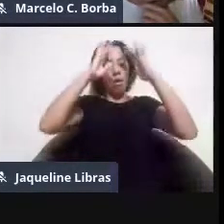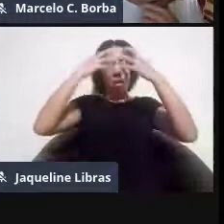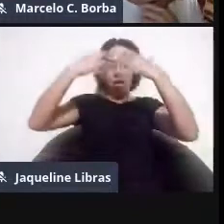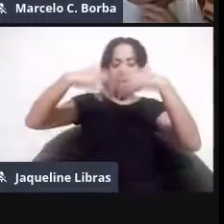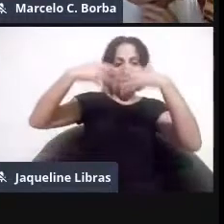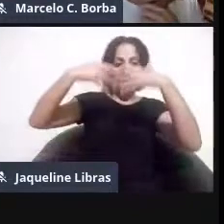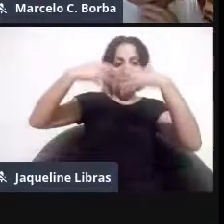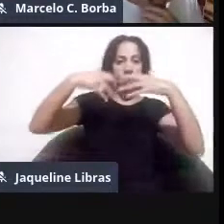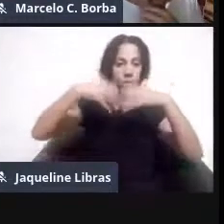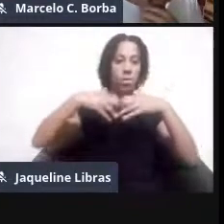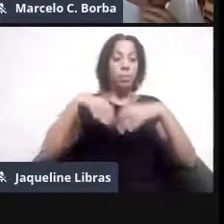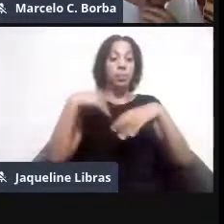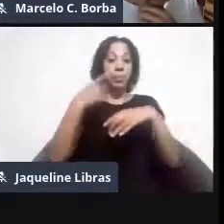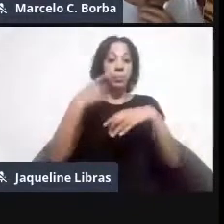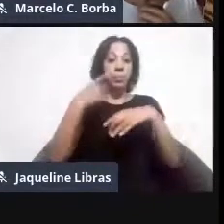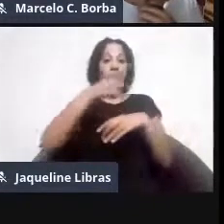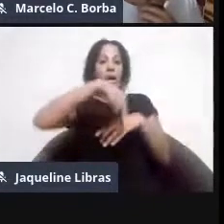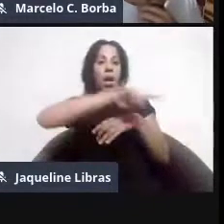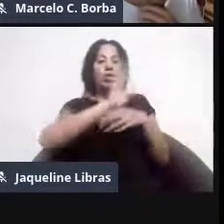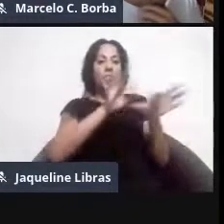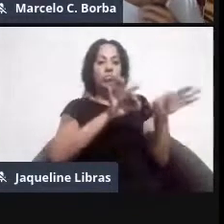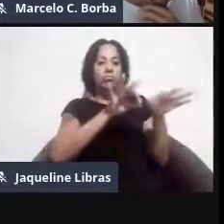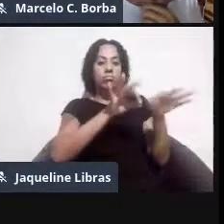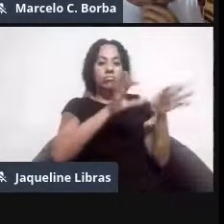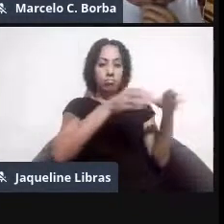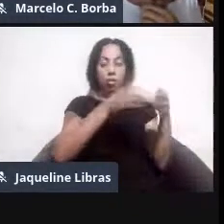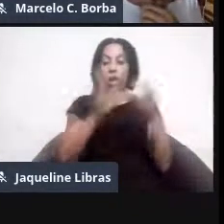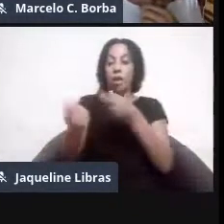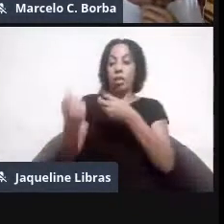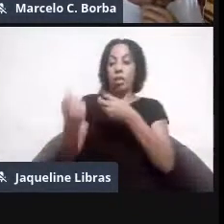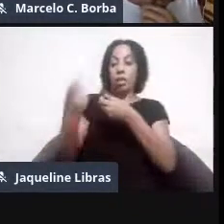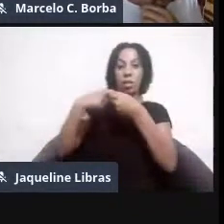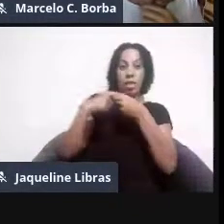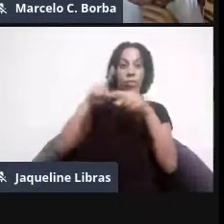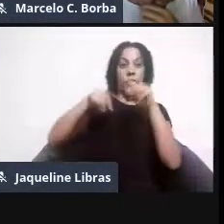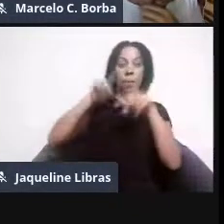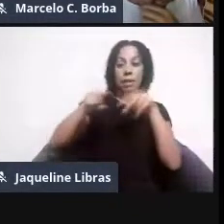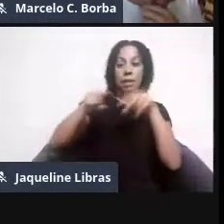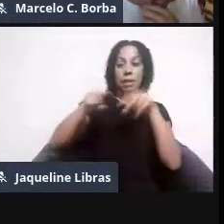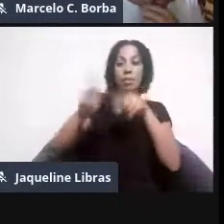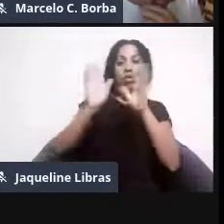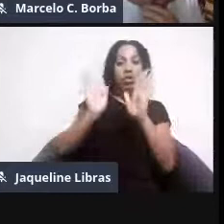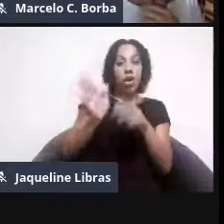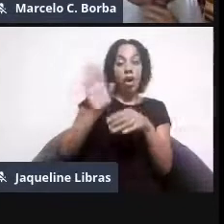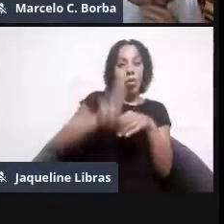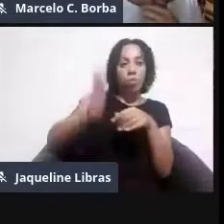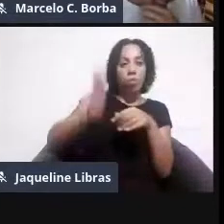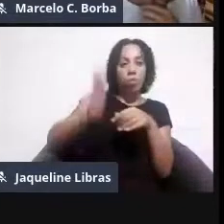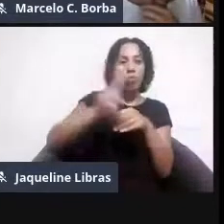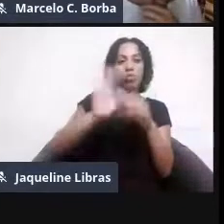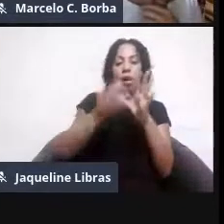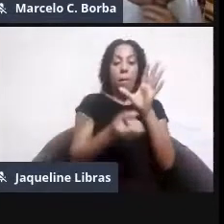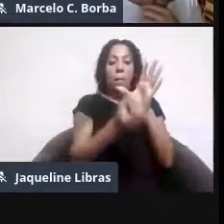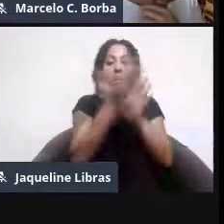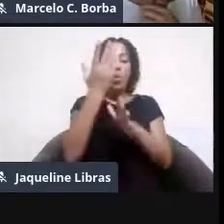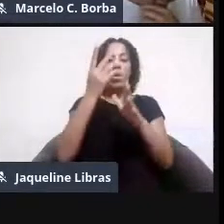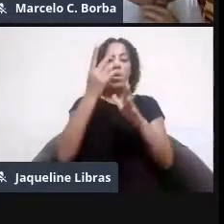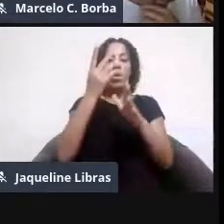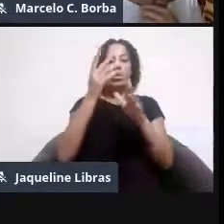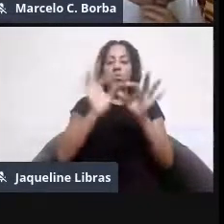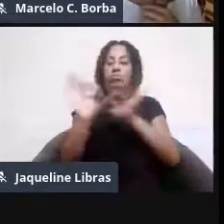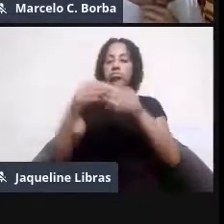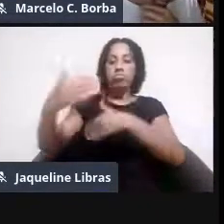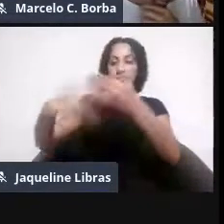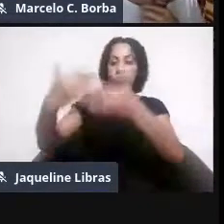formadores, eles, de posse de todo esse material que foi levantado, que foi produzido durante o desenvolvimento